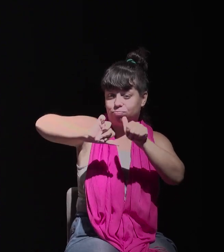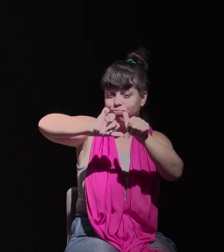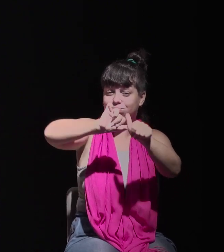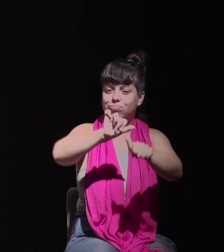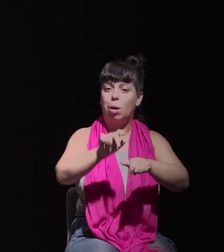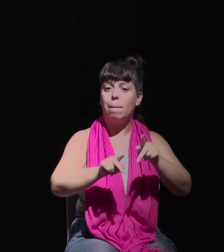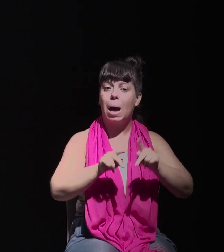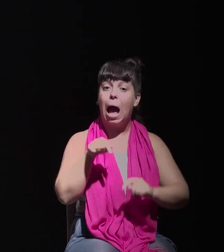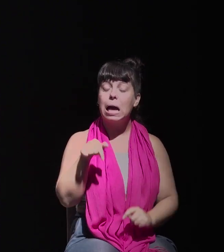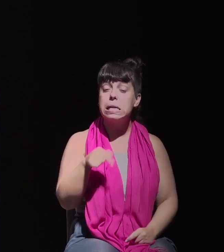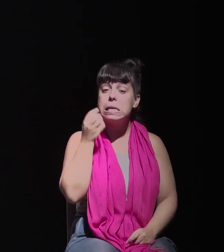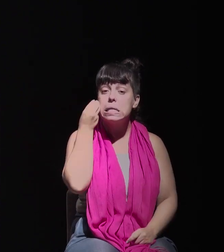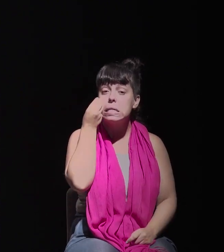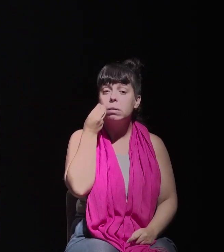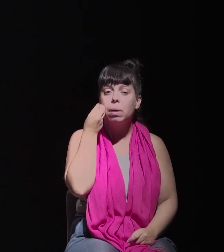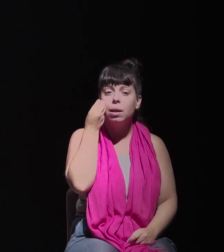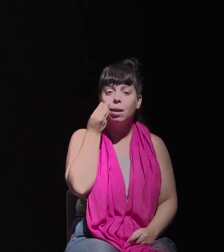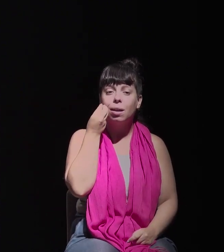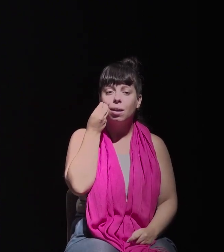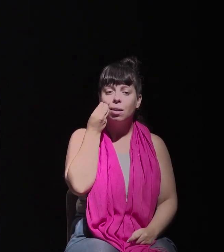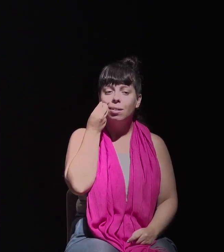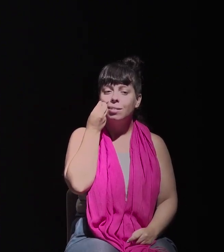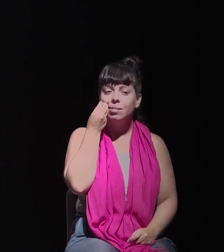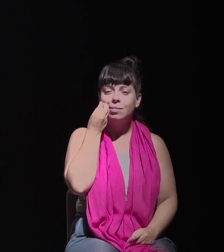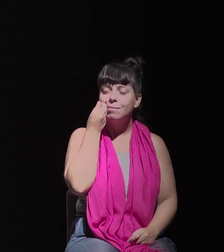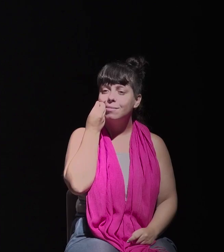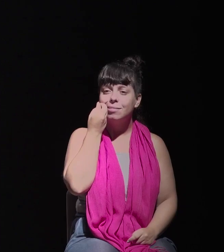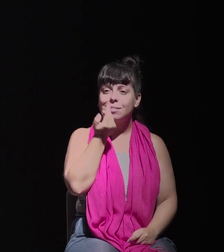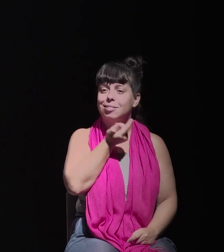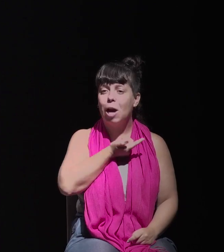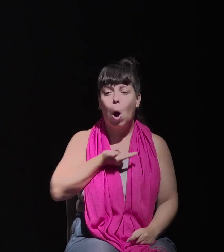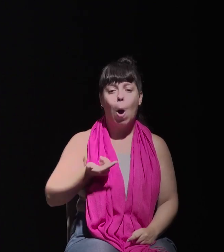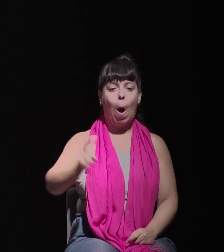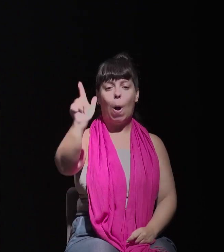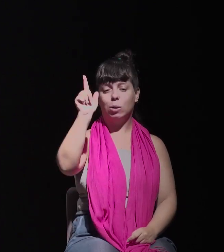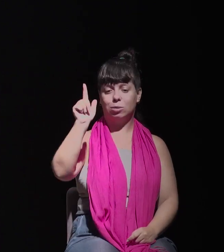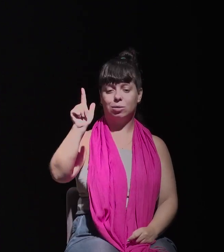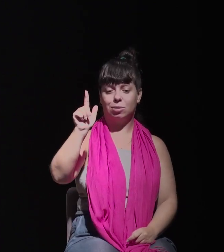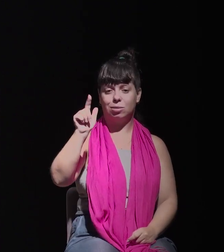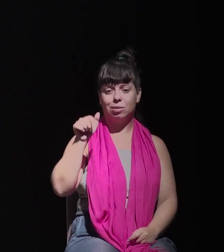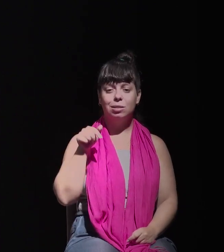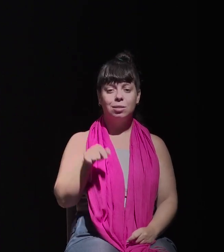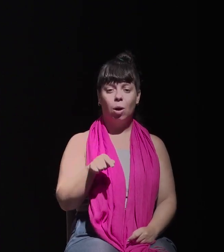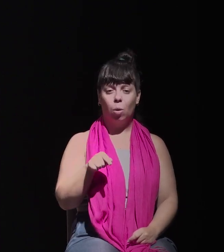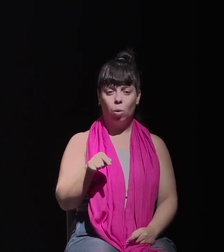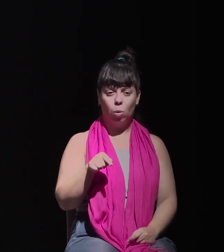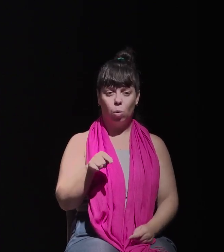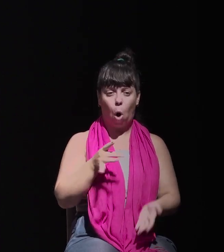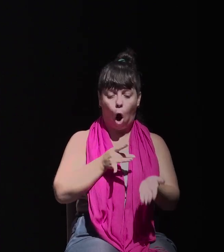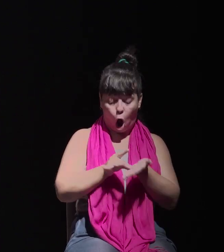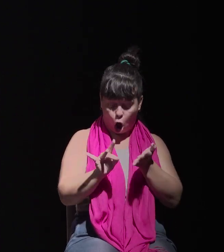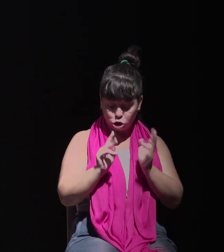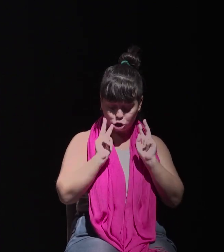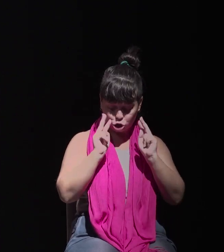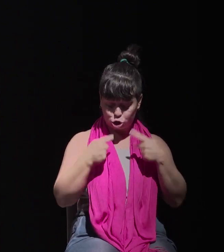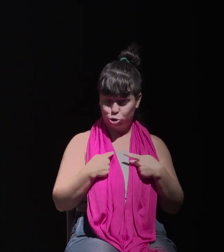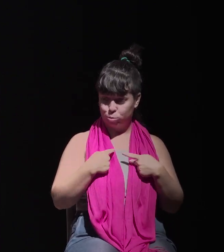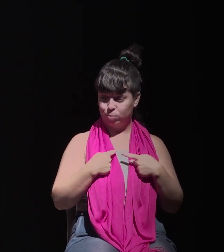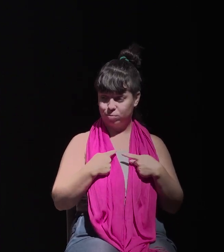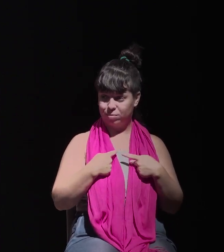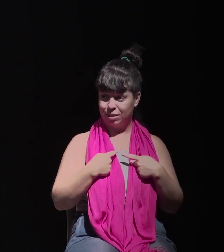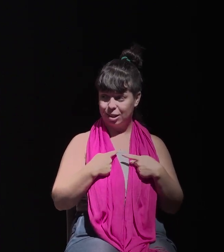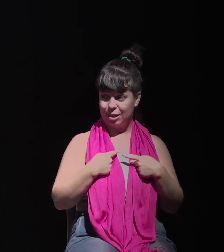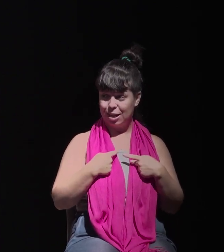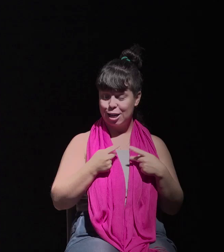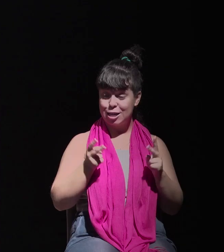torna no Brasil as experiências numa outra dimensão. Então, esse auto-ódio que a gente